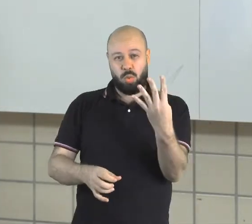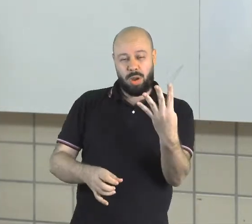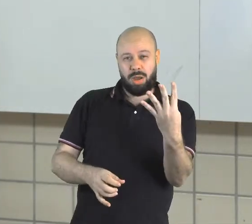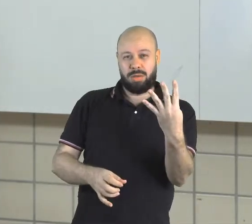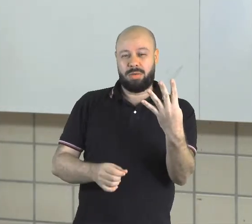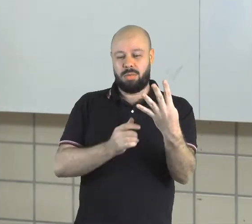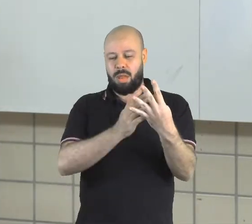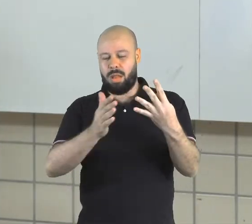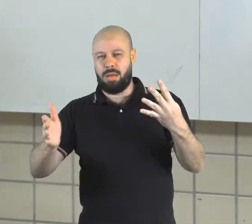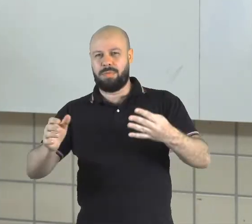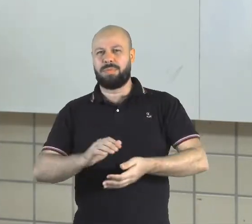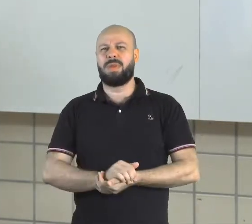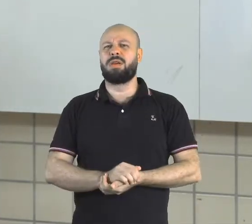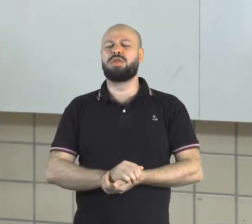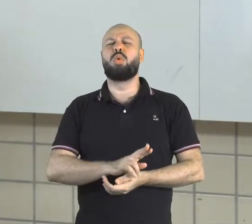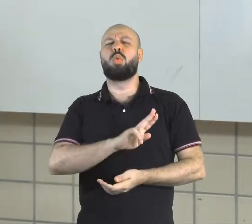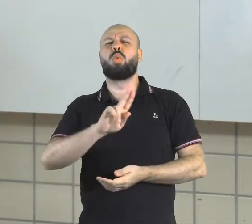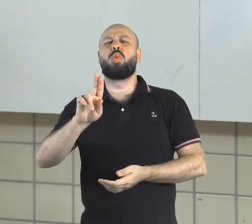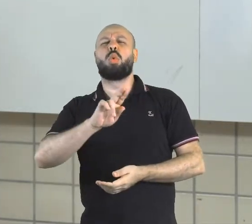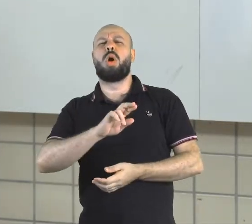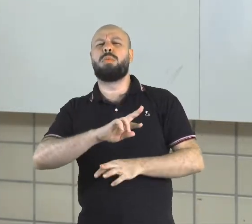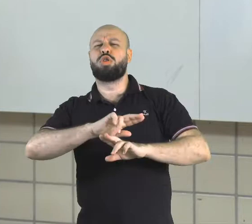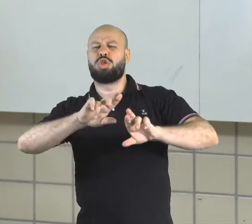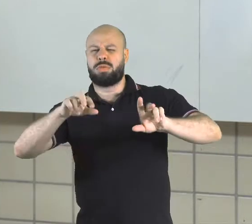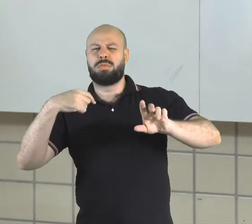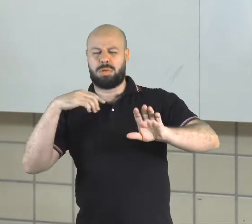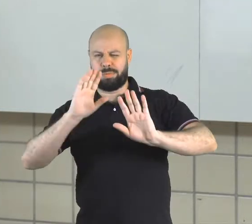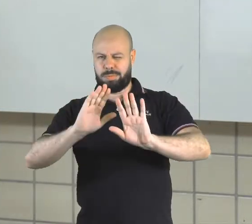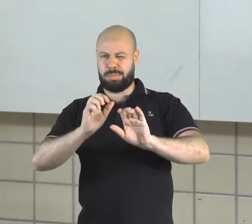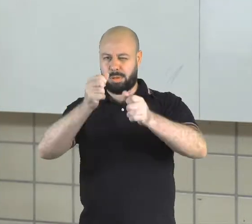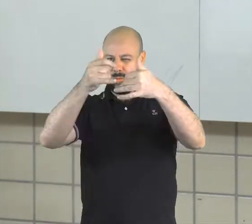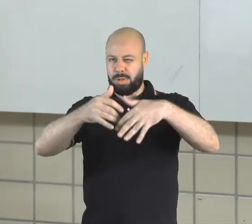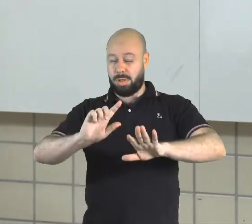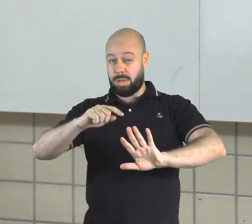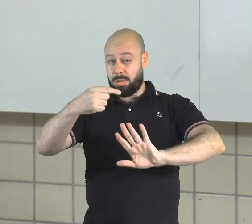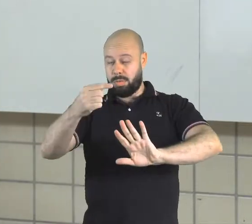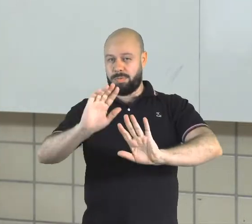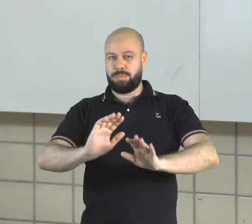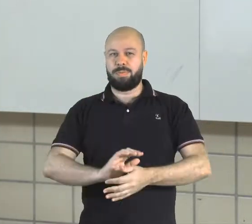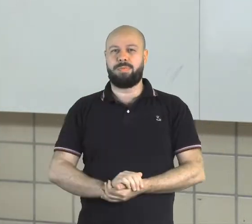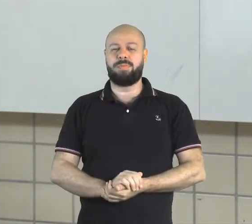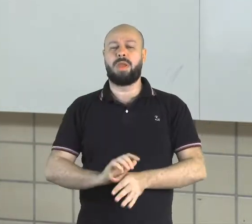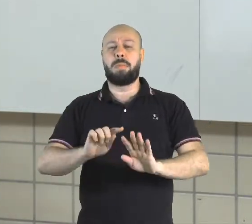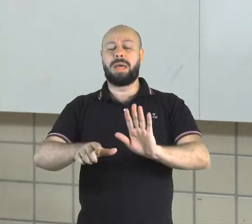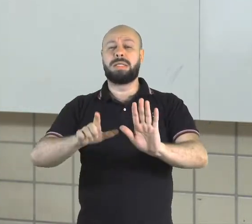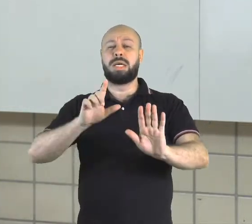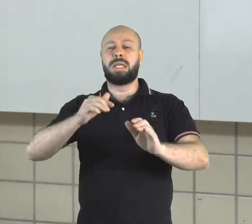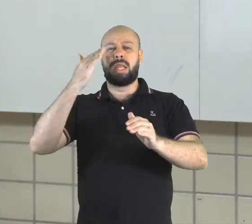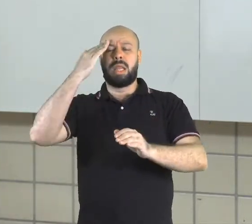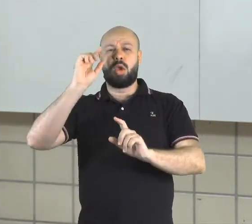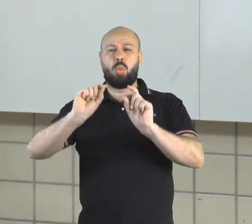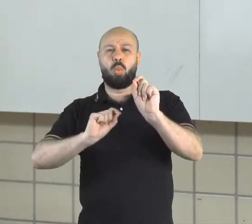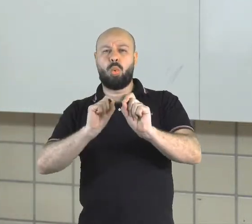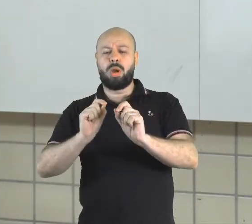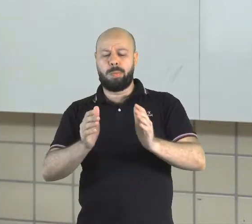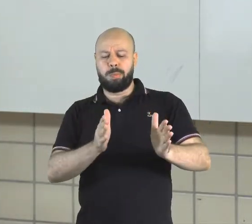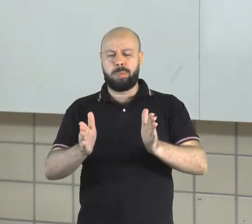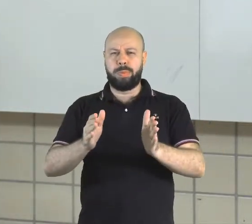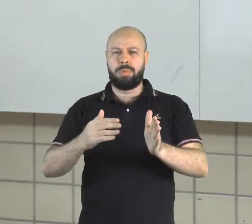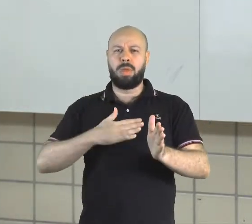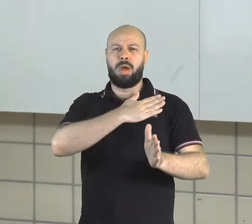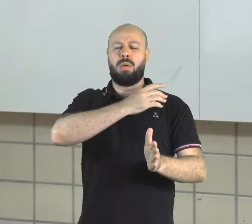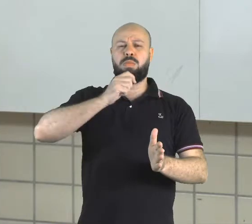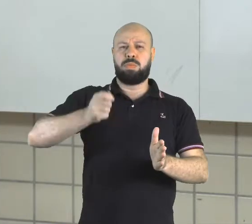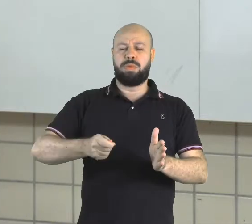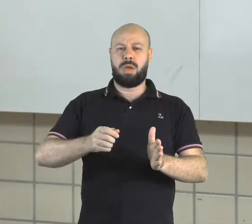discutir daqui a pouquinho qual a origem dessa situação. Mas para que a gente consiga entender o que foi essa